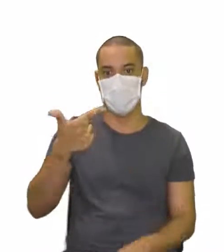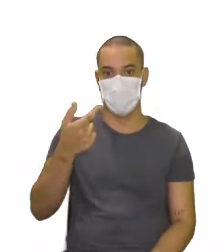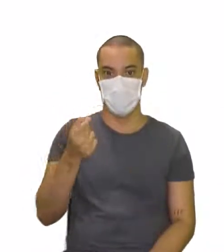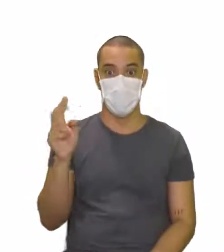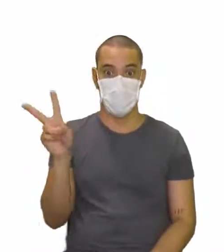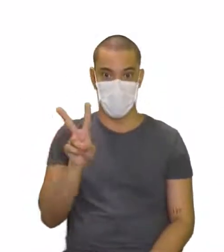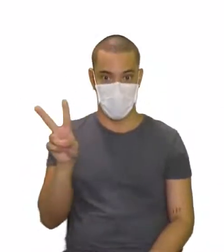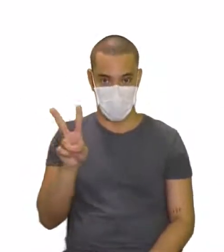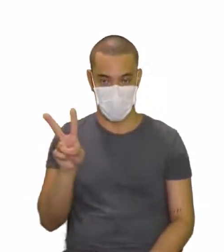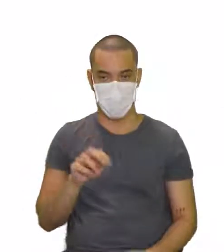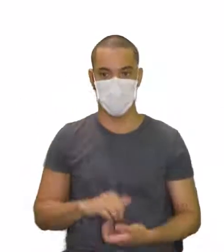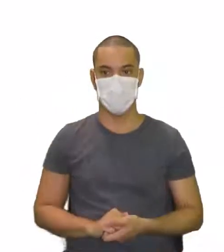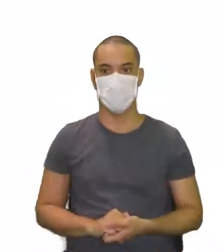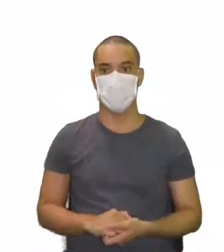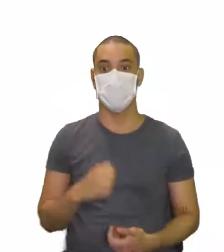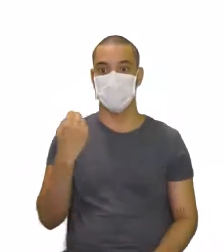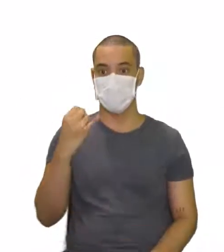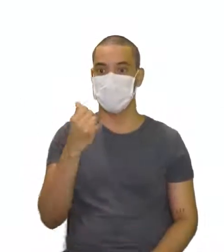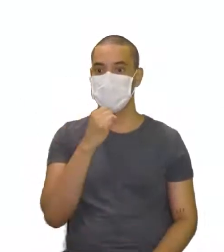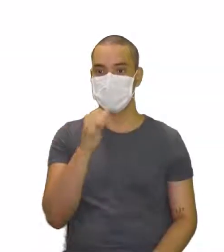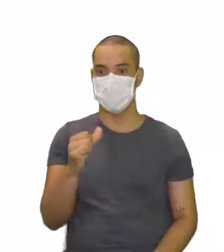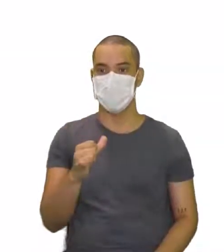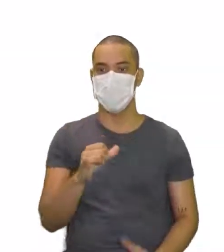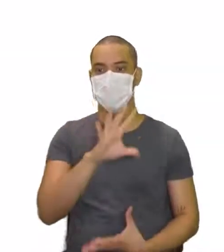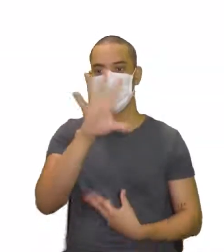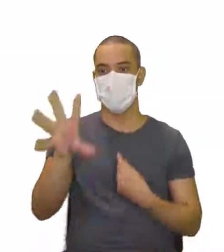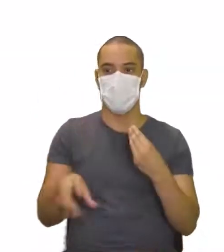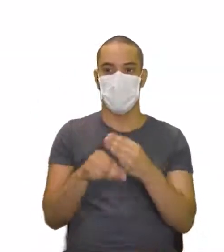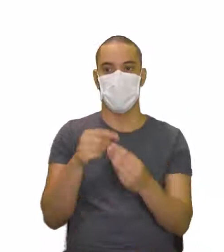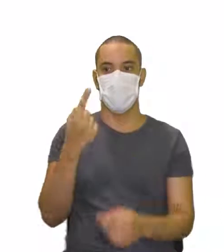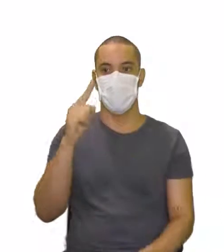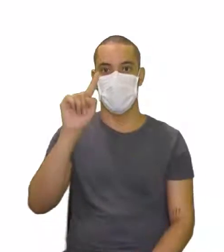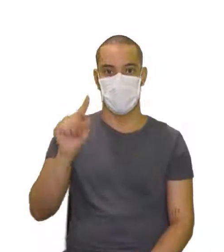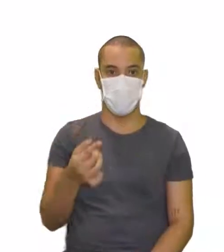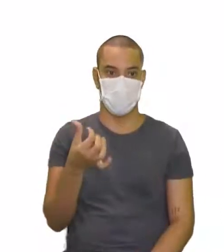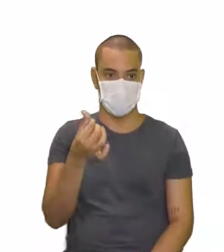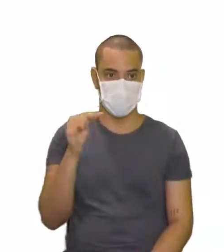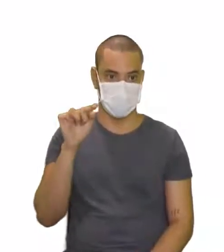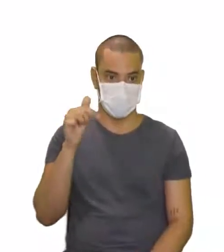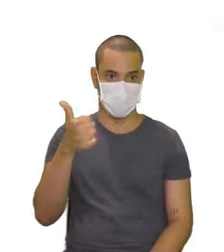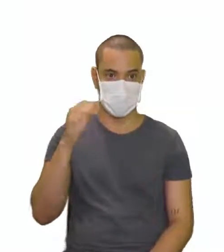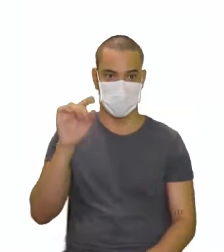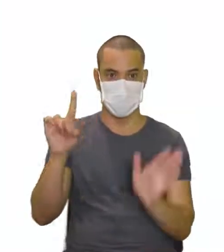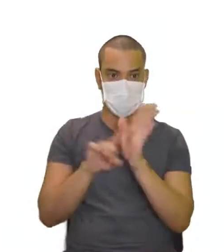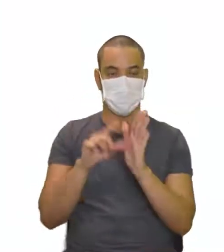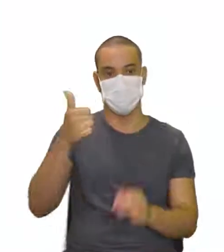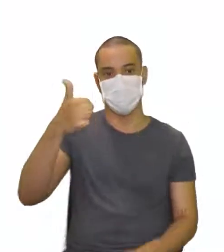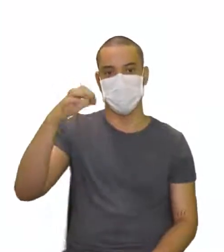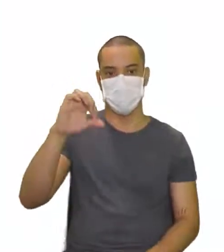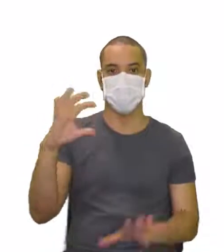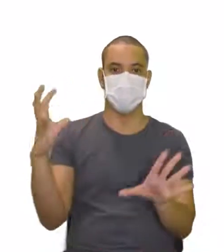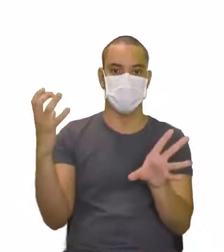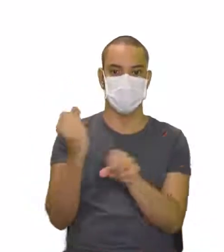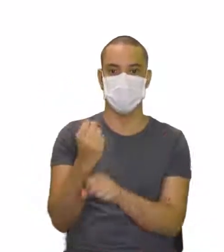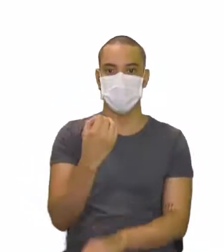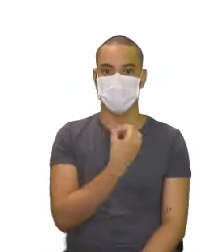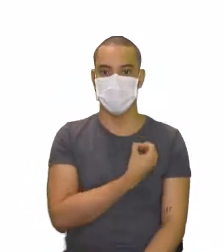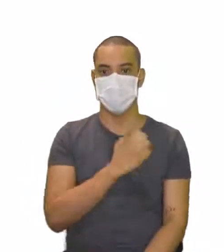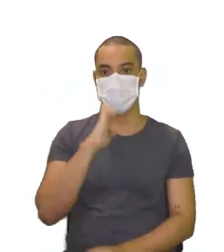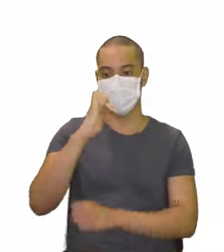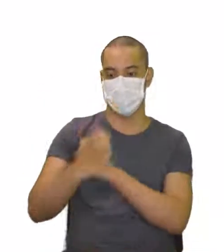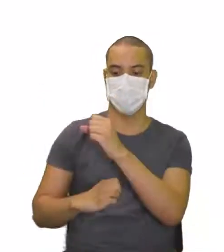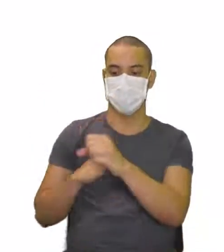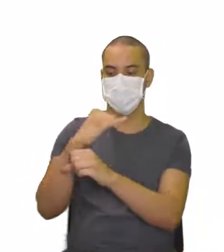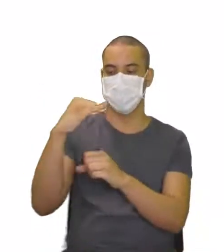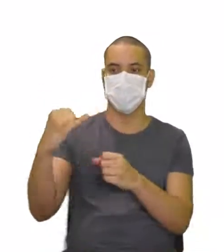volts. Sendo a carga elementar 1,6 vezes 10 a menos 19, calcule o número de elétrons